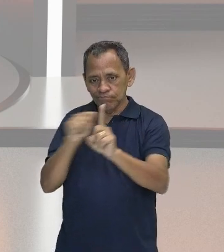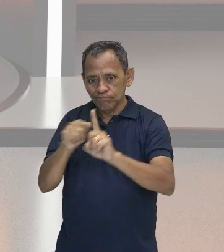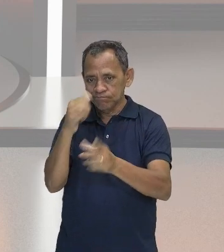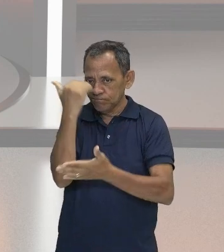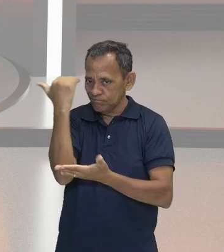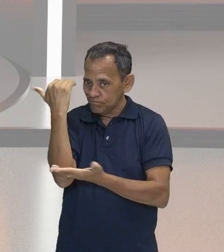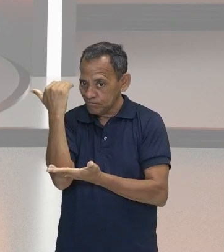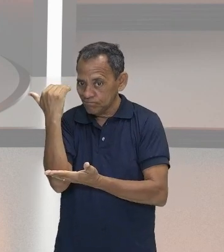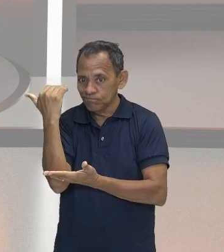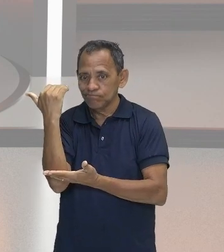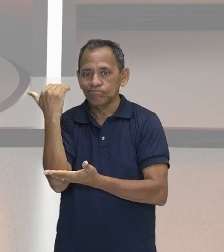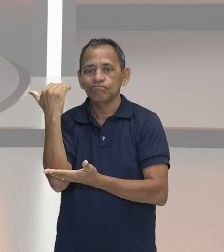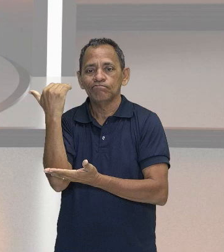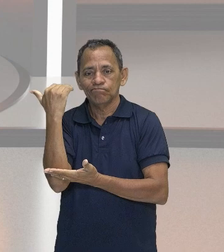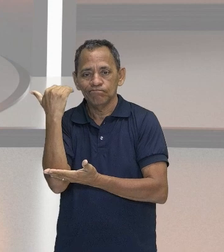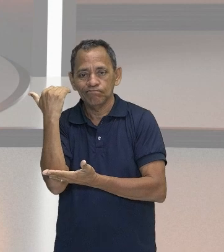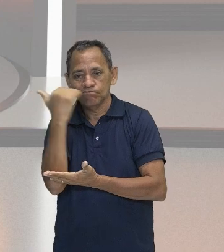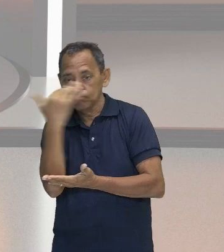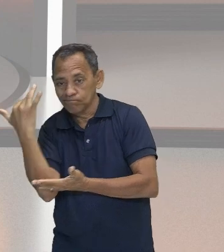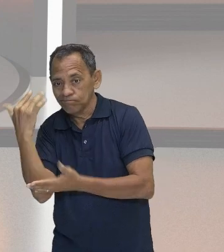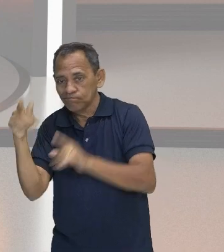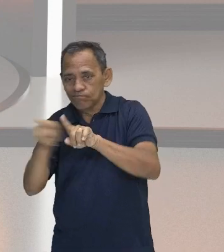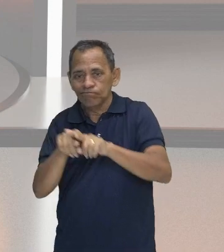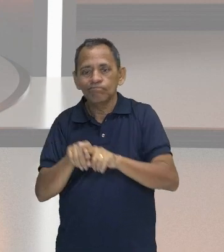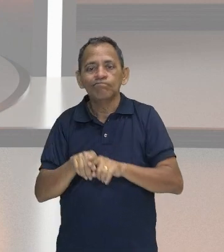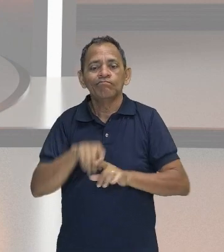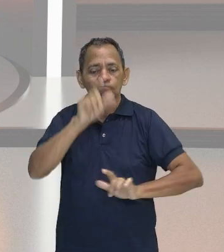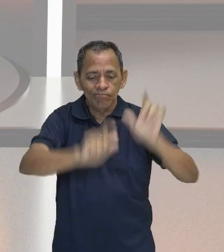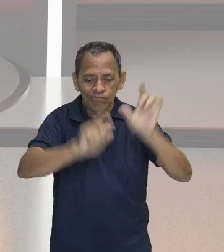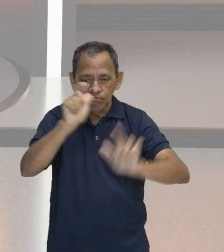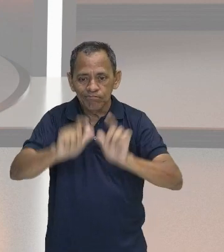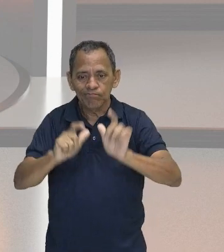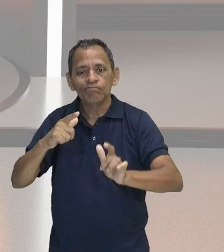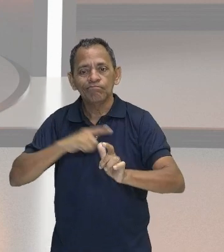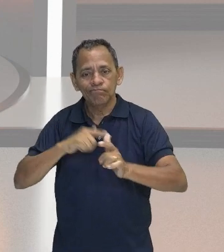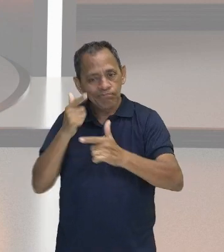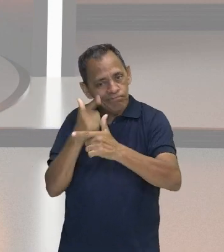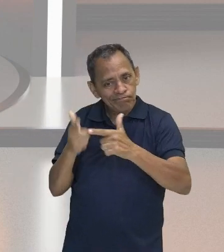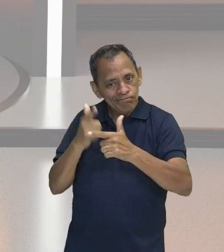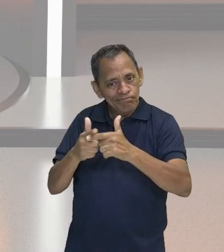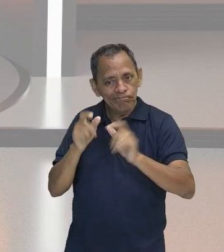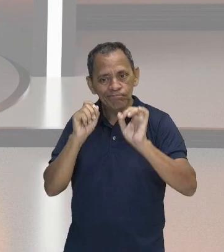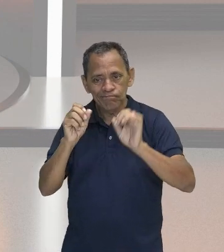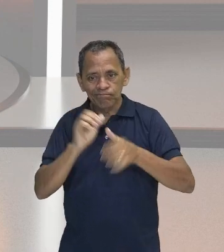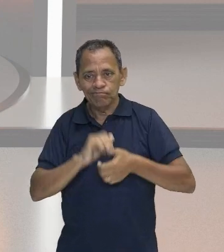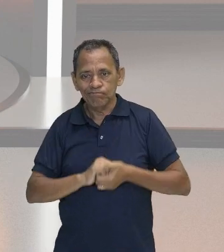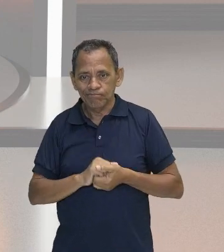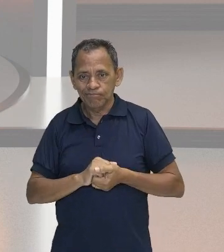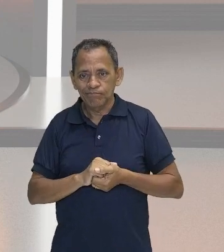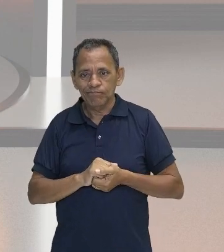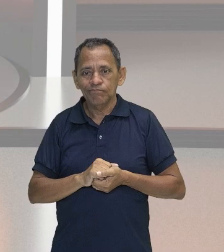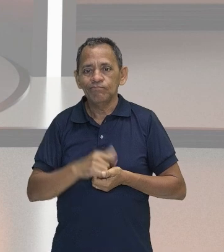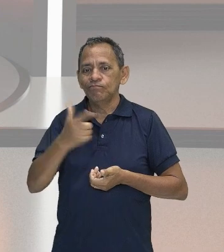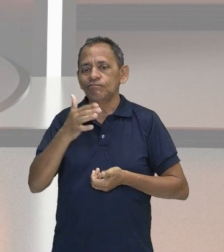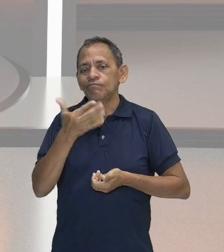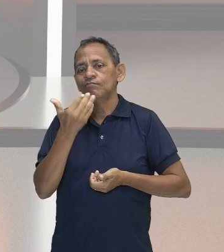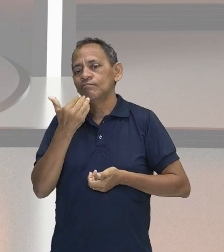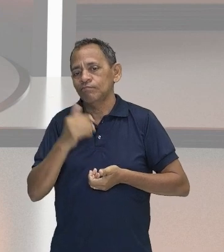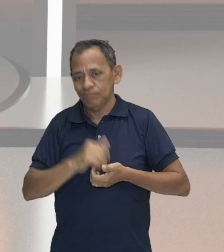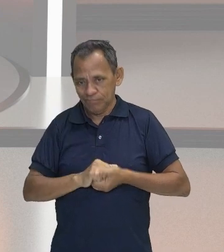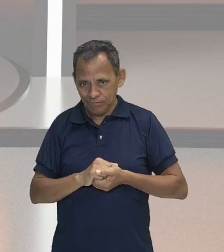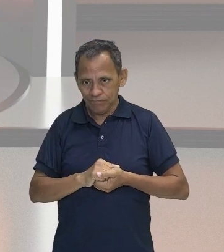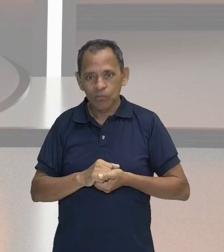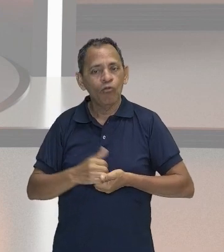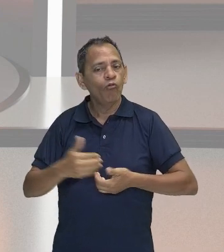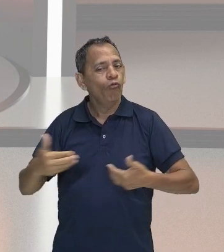questão da população no Brasil que está em situação aí que não tem alimentos, né? Em situação ali